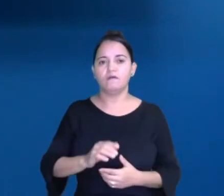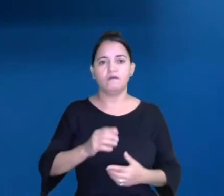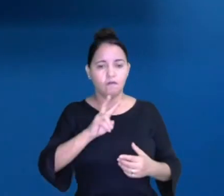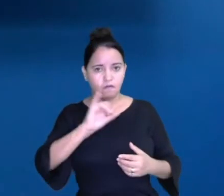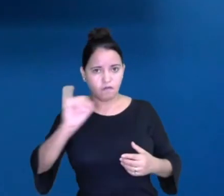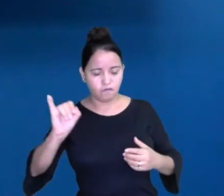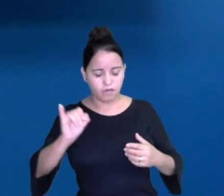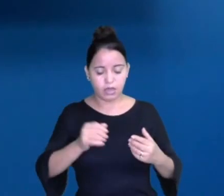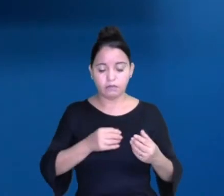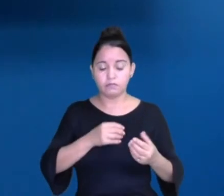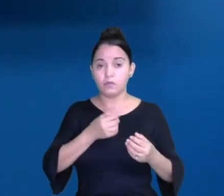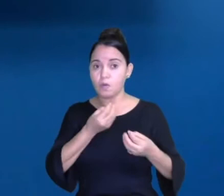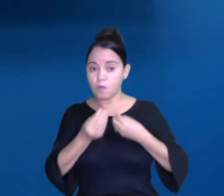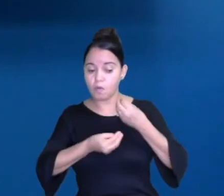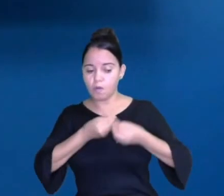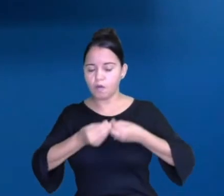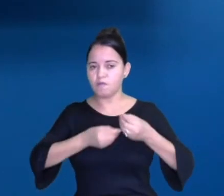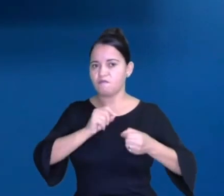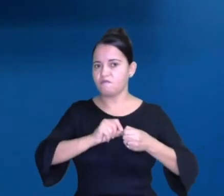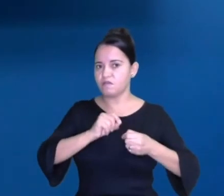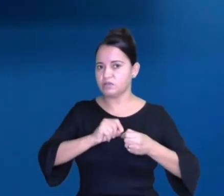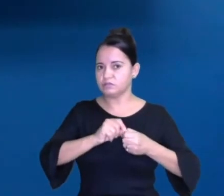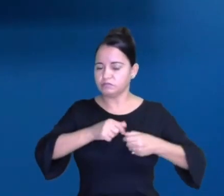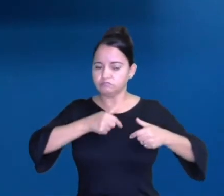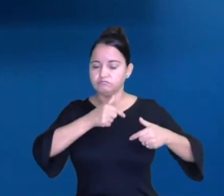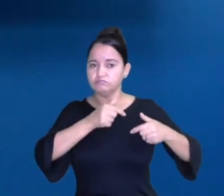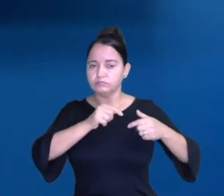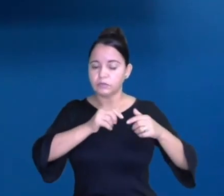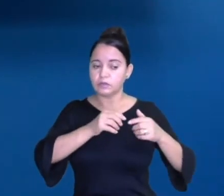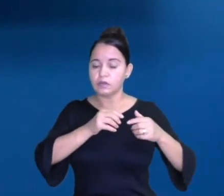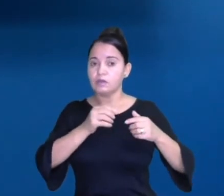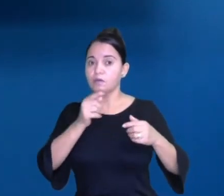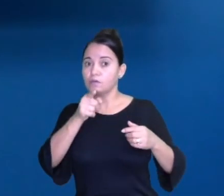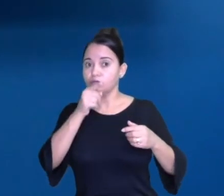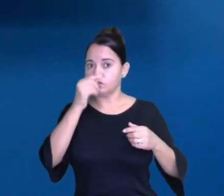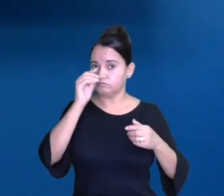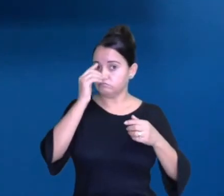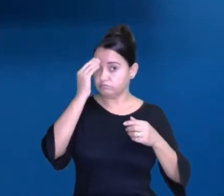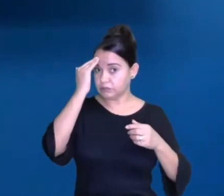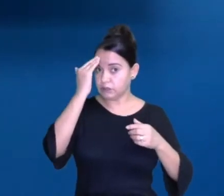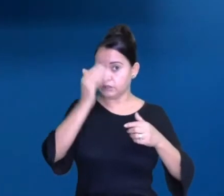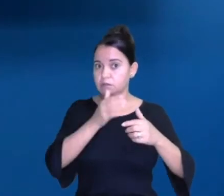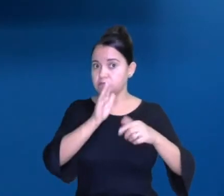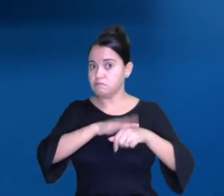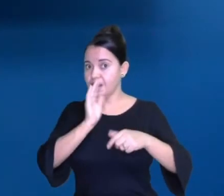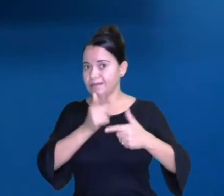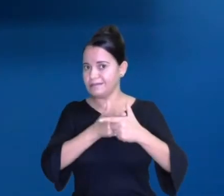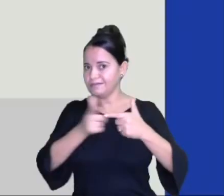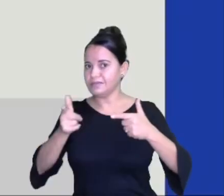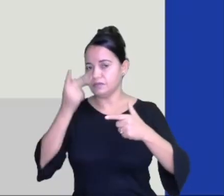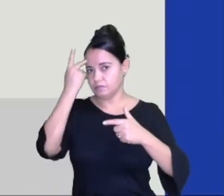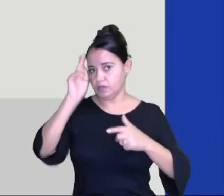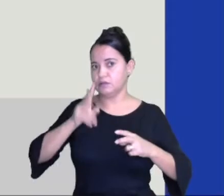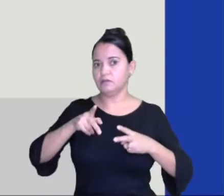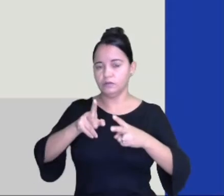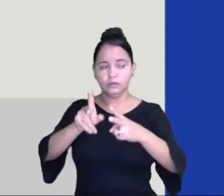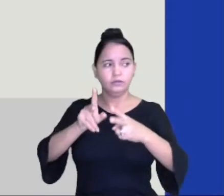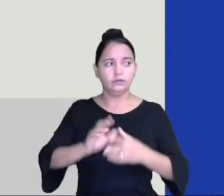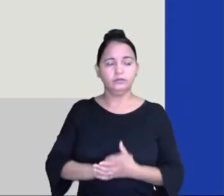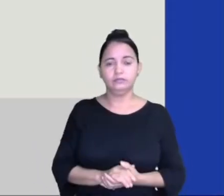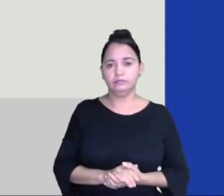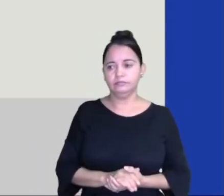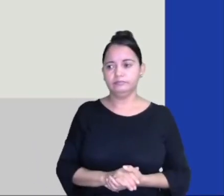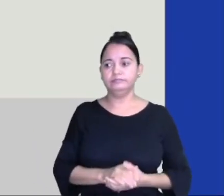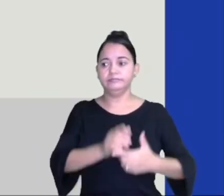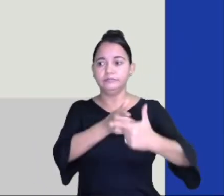da multiplicação e divisão, mas eu preciso que você já entenda um pouquinho de divisão para a gente dar continuidade, tá? Então, a